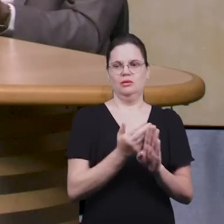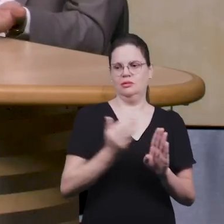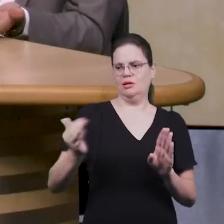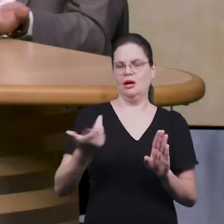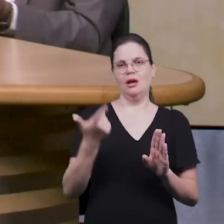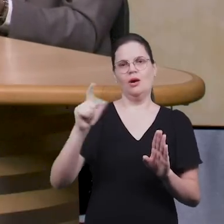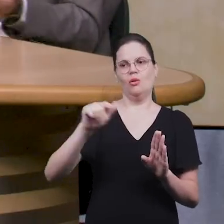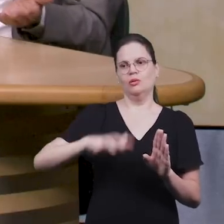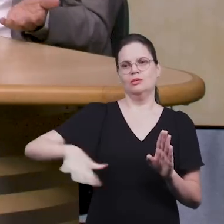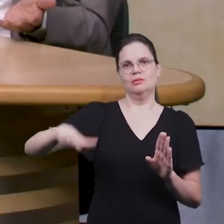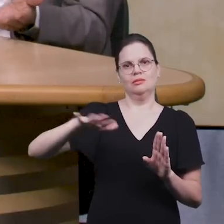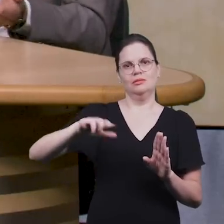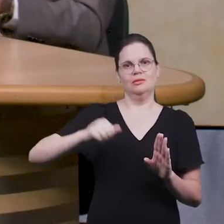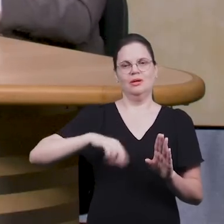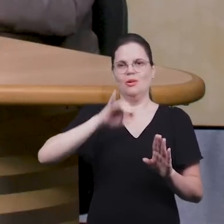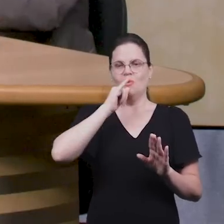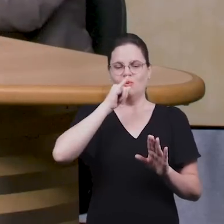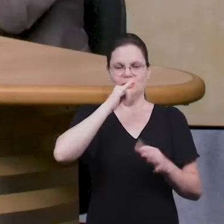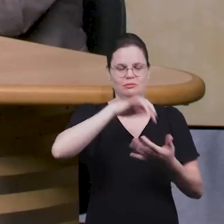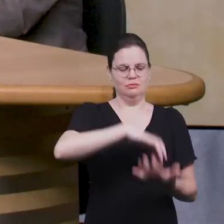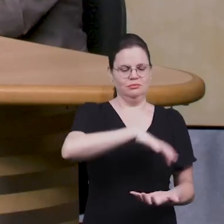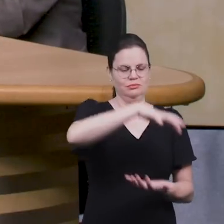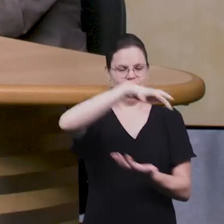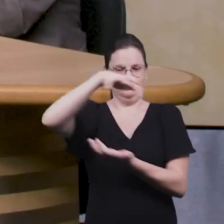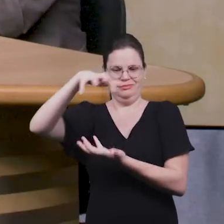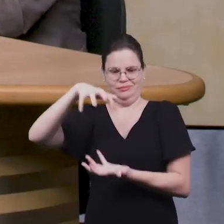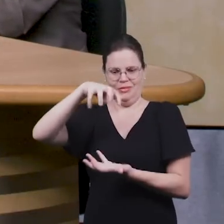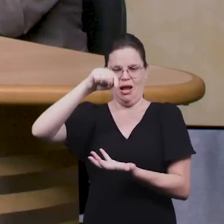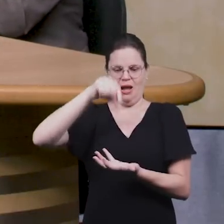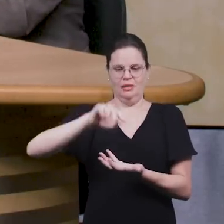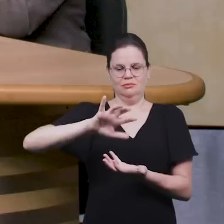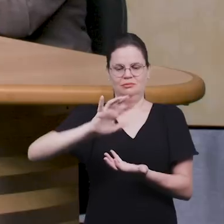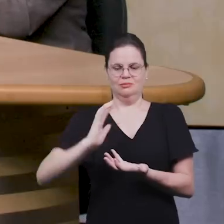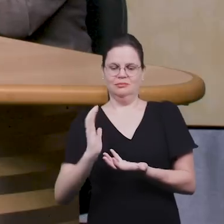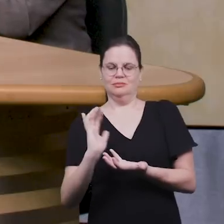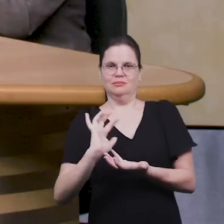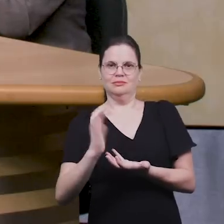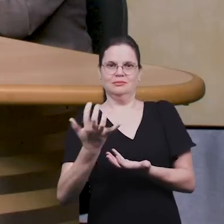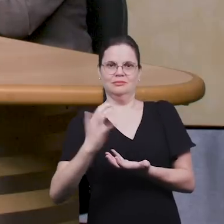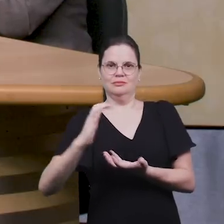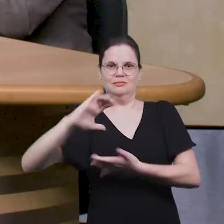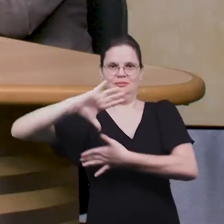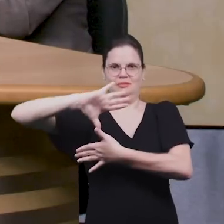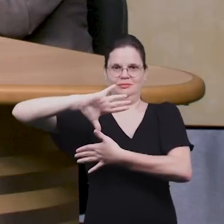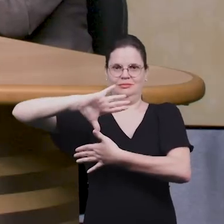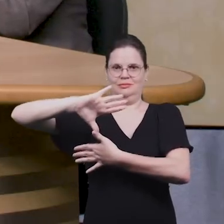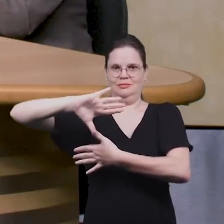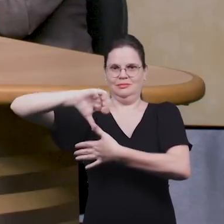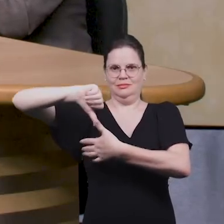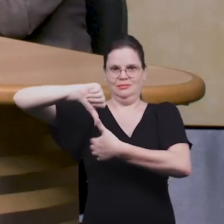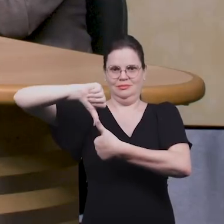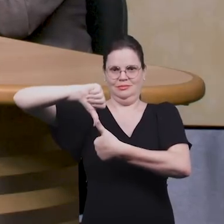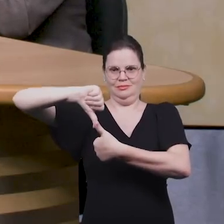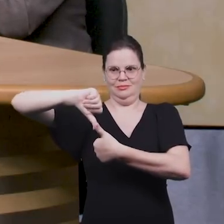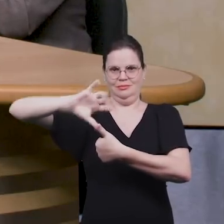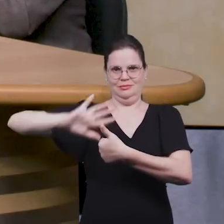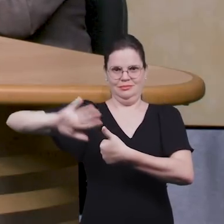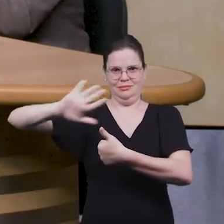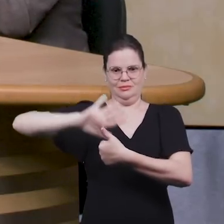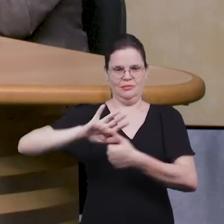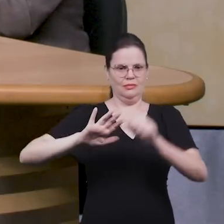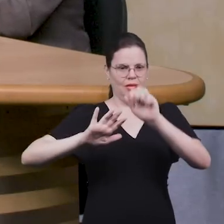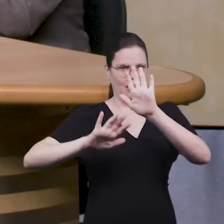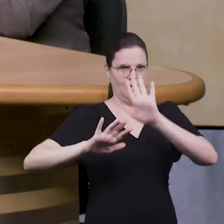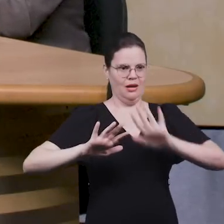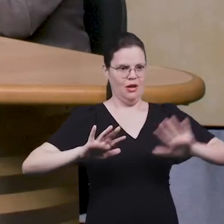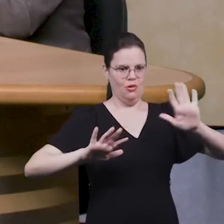nós somos novo mundo, nós somos confins da terra. Entendeu, Marcelo? Então, para mostrar... Exatamente. Que